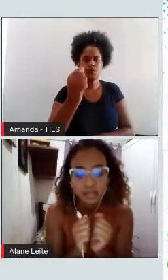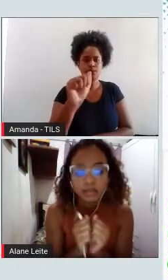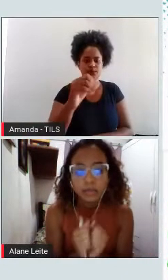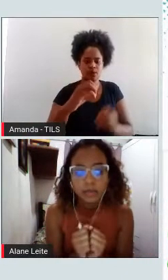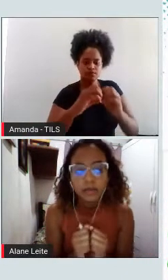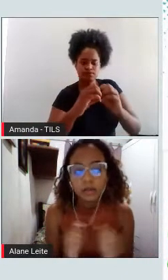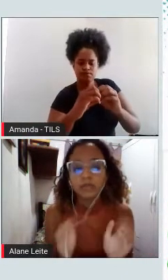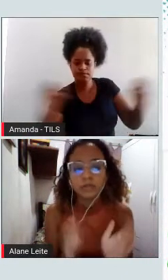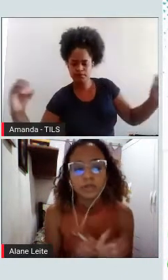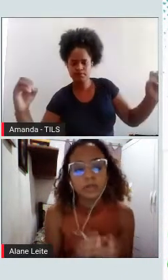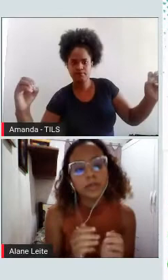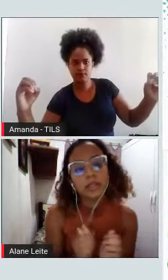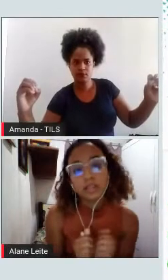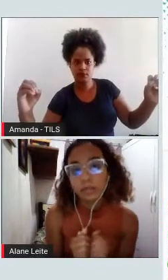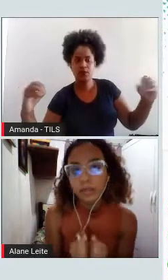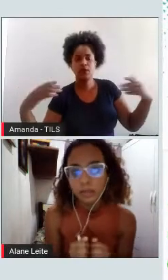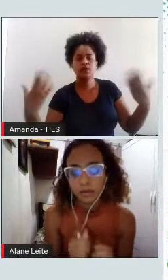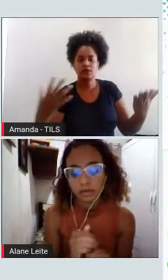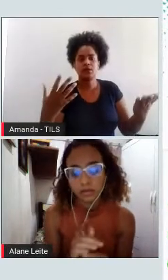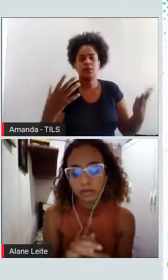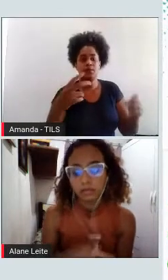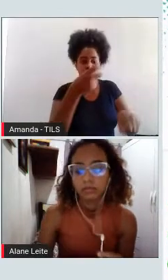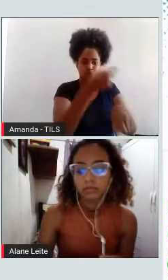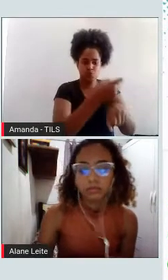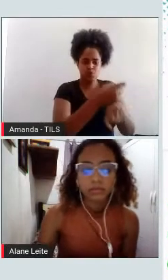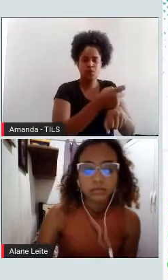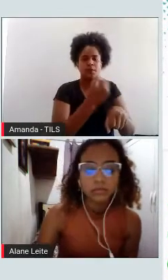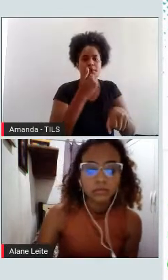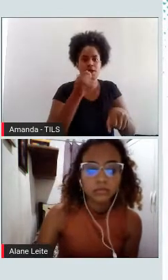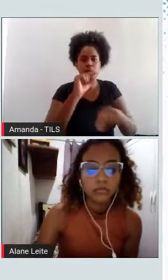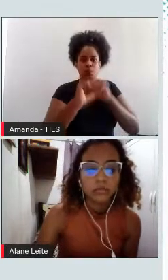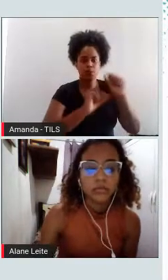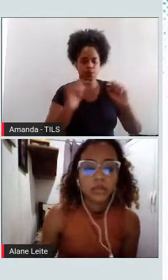de atração é bem maior, justamente porque elas estão bem próximas.